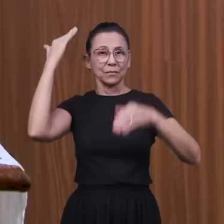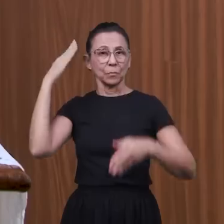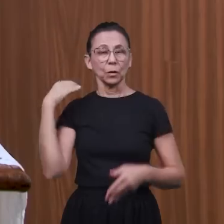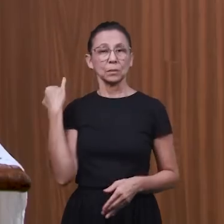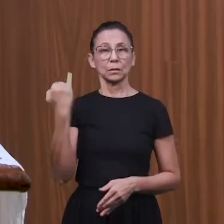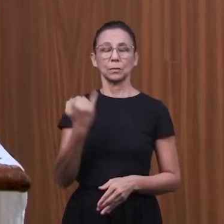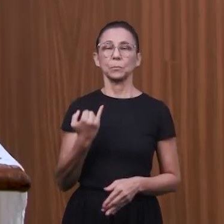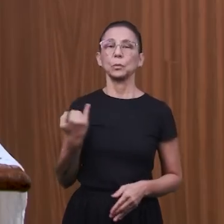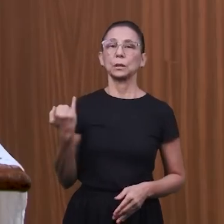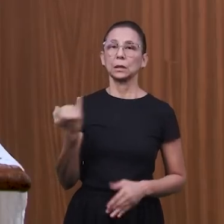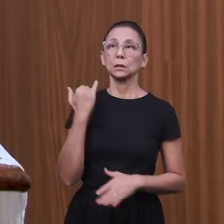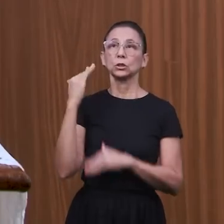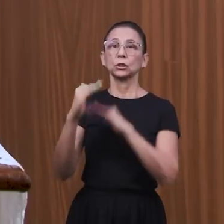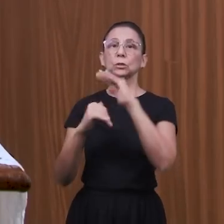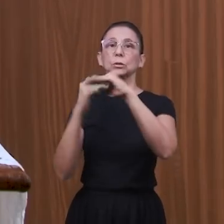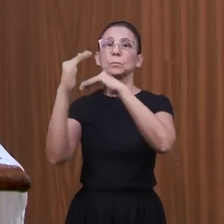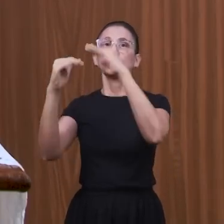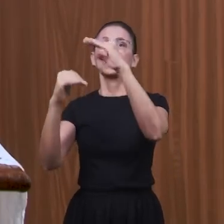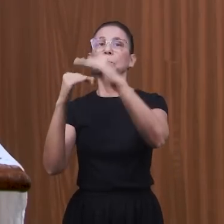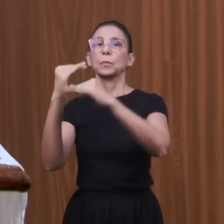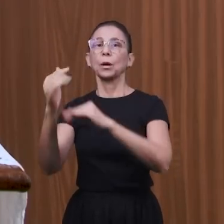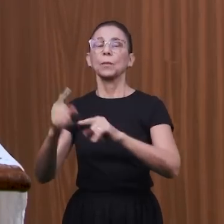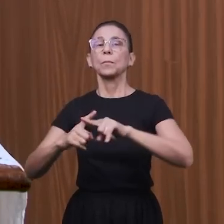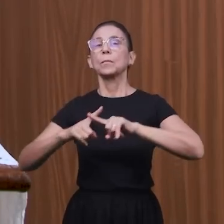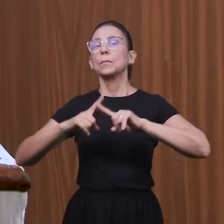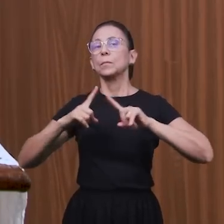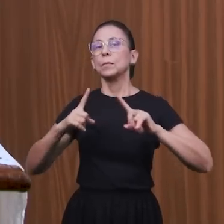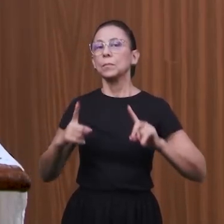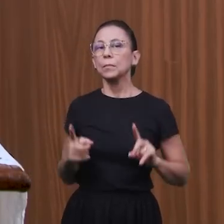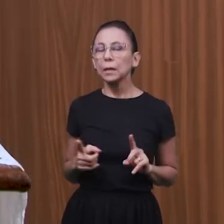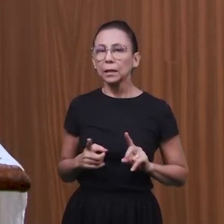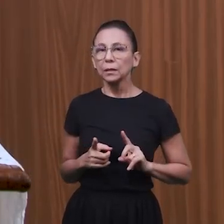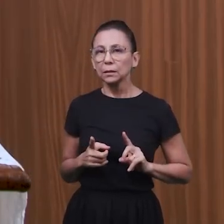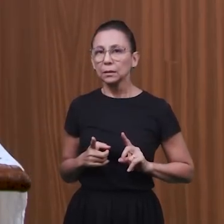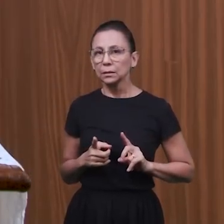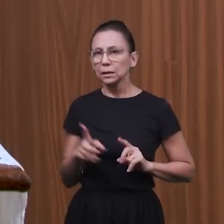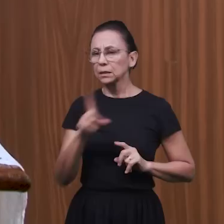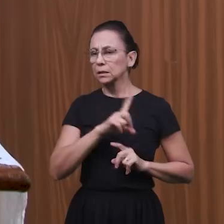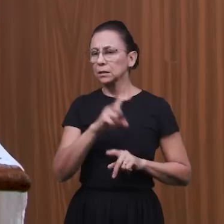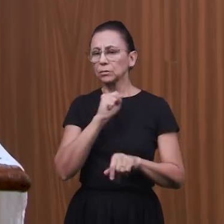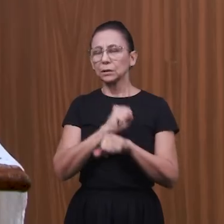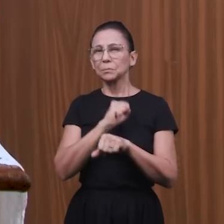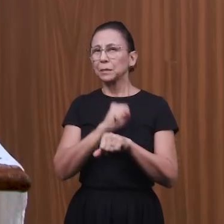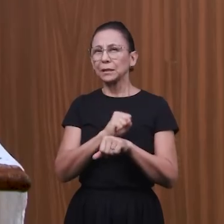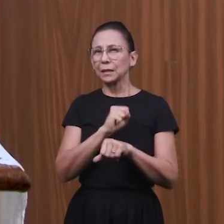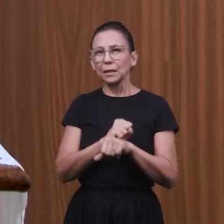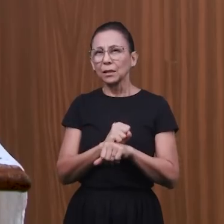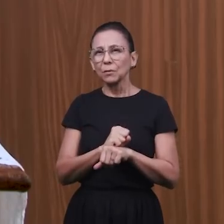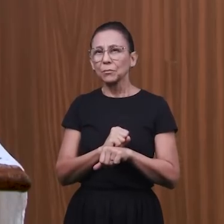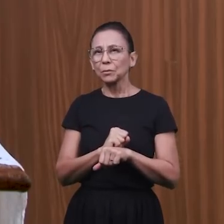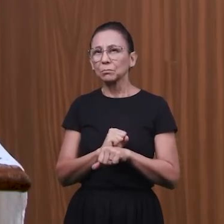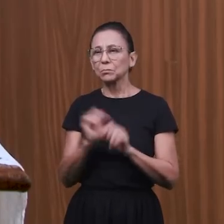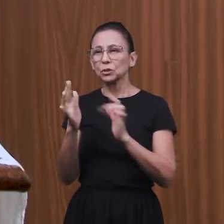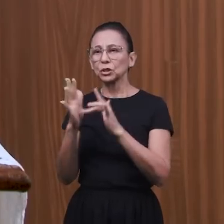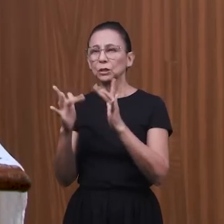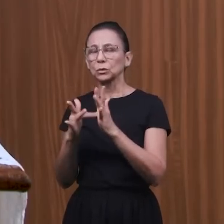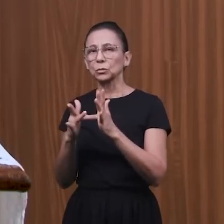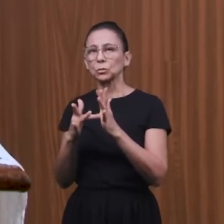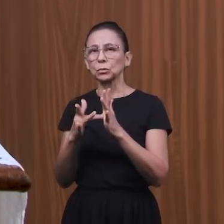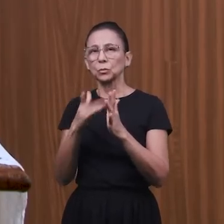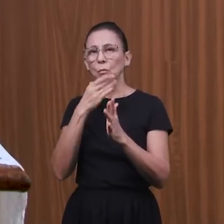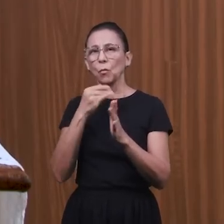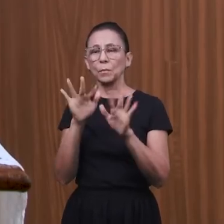ligação com o Senhor, haviam sido subjugados por diversas vezes. Eles não conseguiam enxergar isso se não fosse de uma